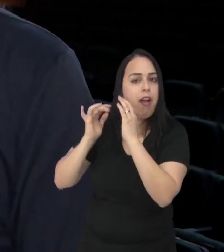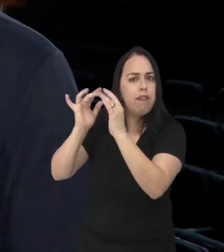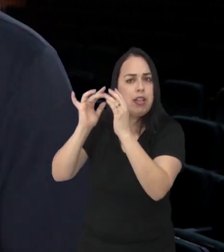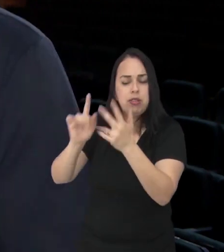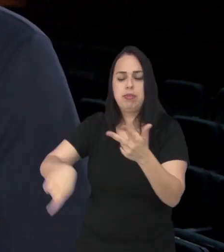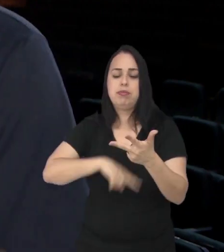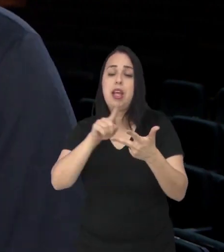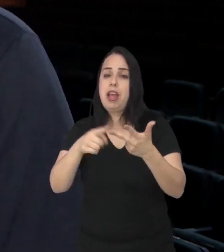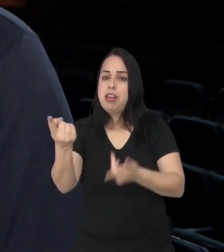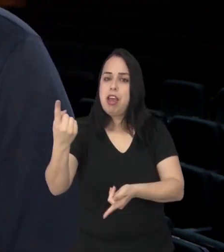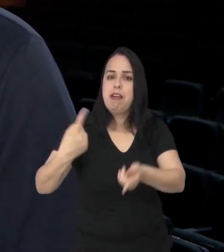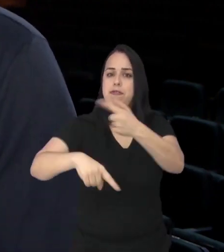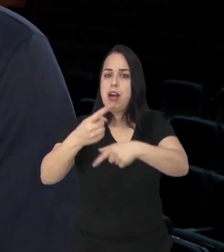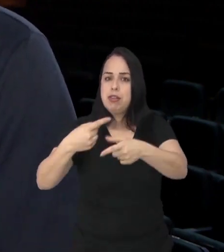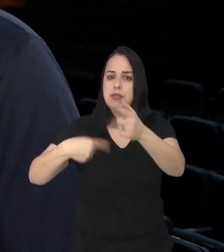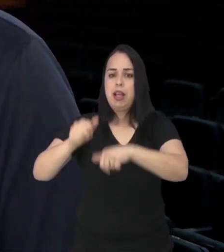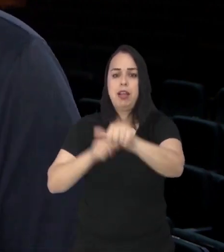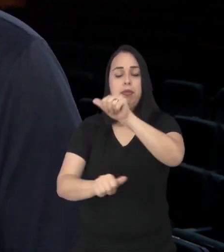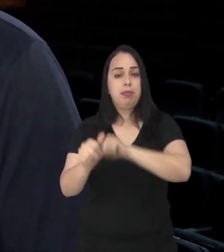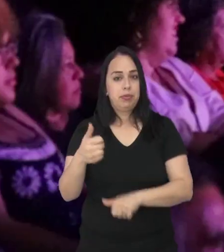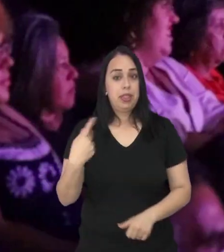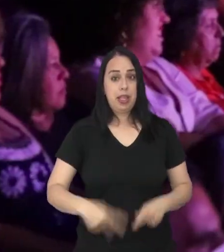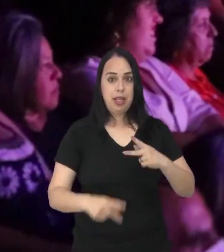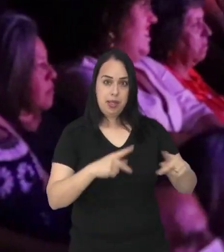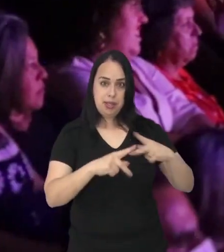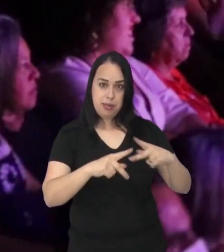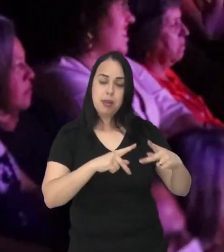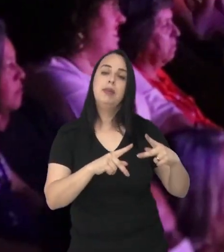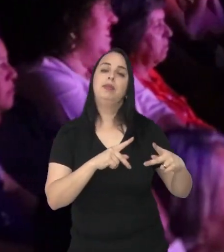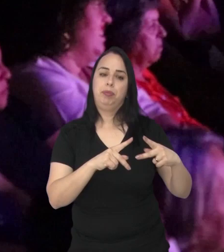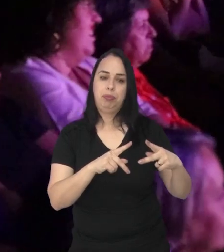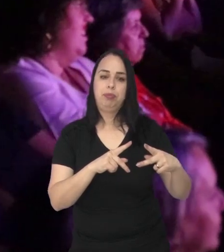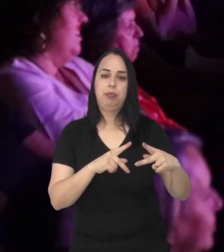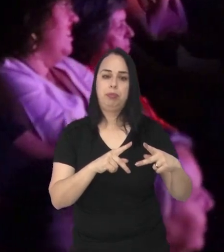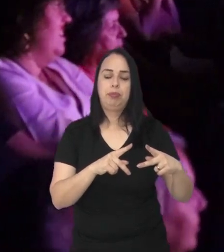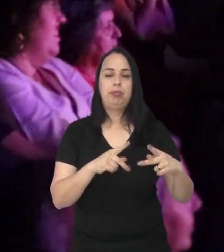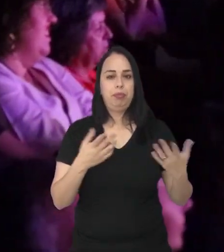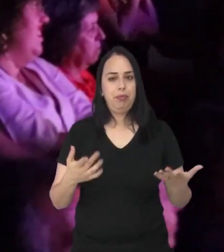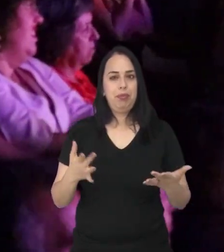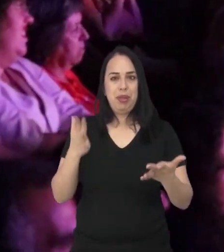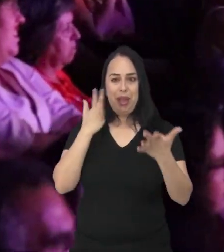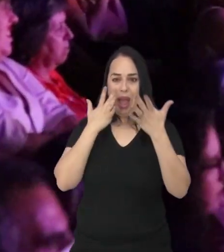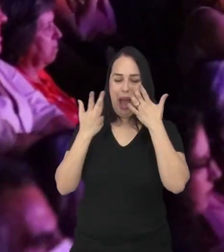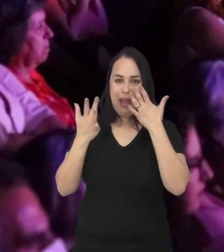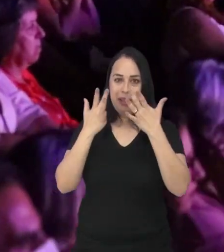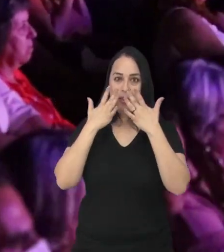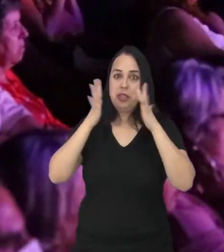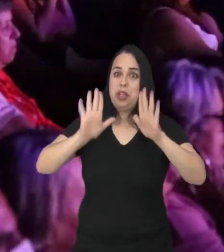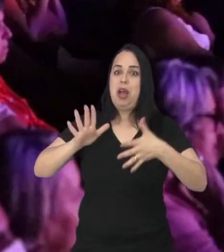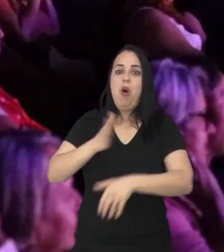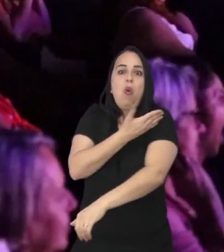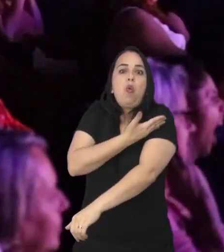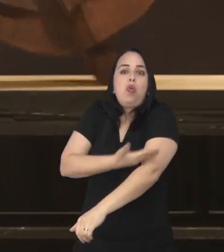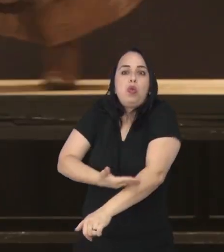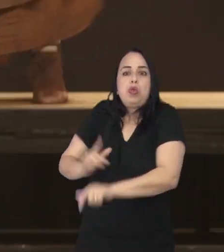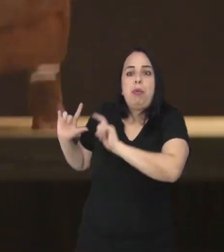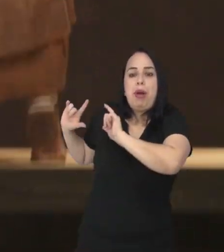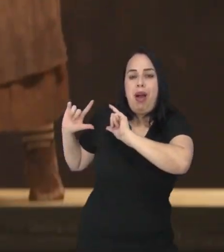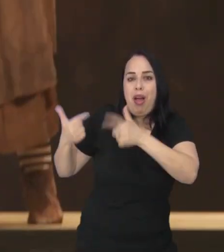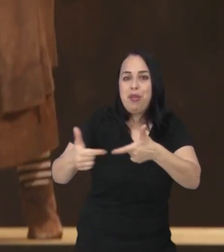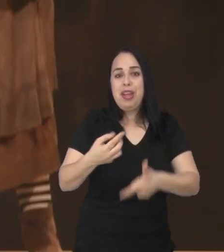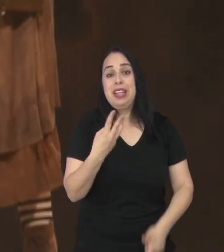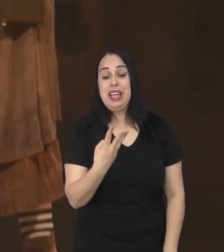possa avançar a partir delas. E em São José dos Campos, a cena teatral tem tradição.